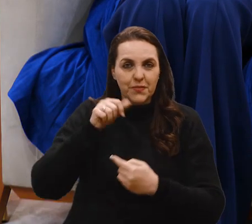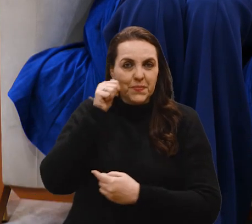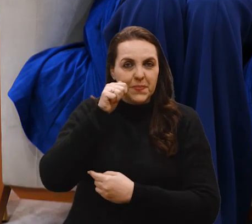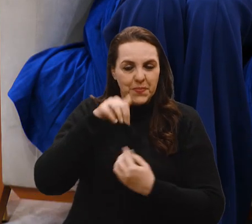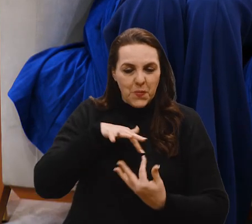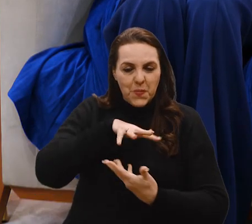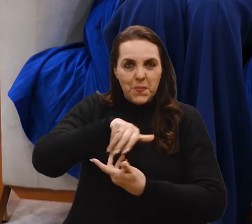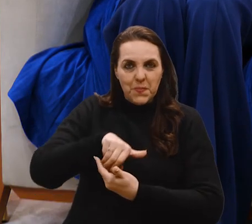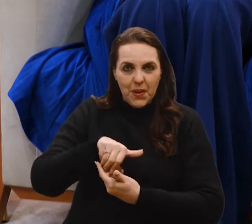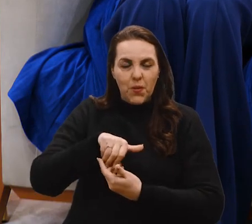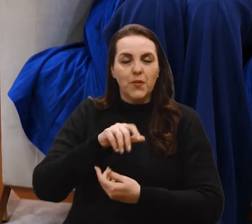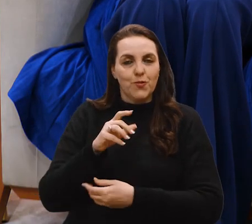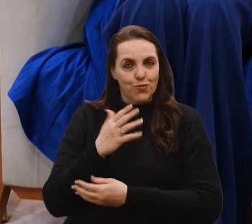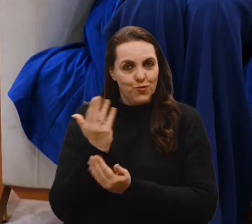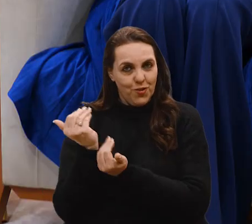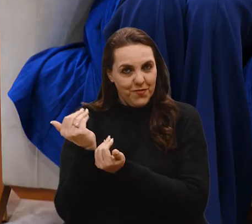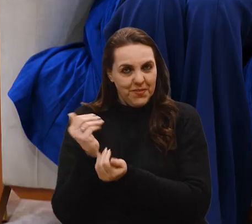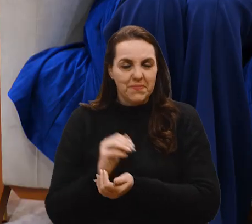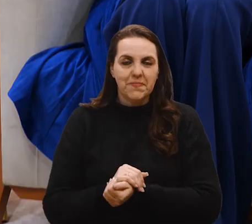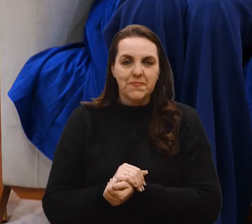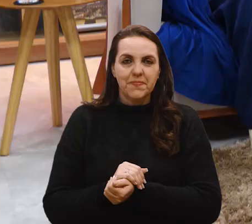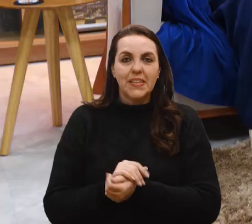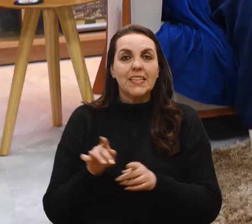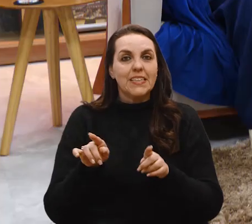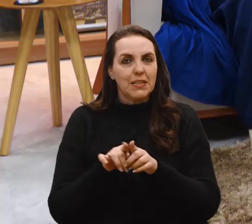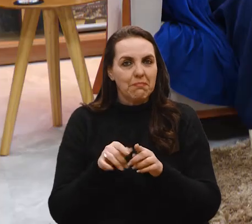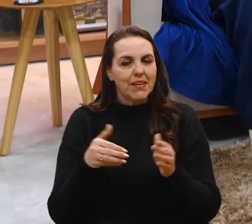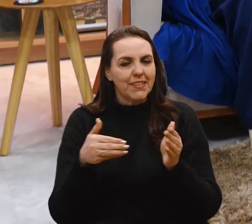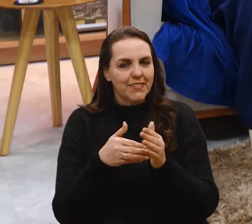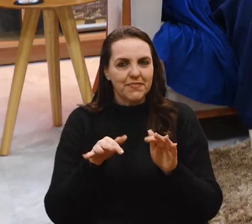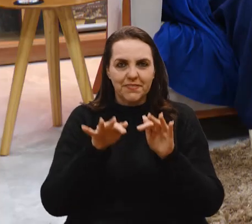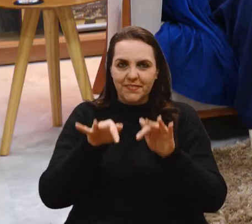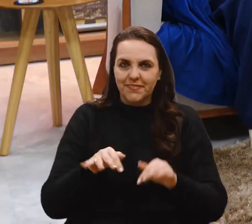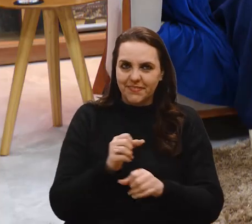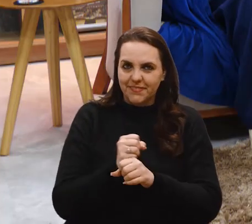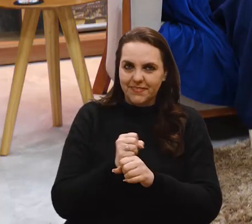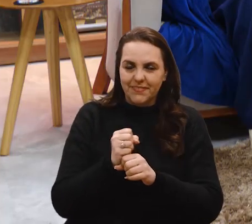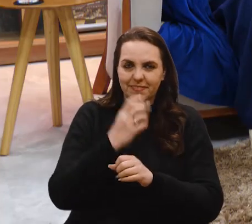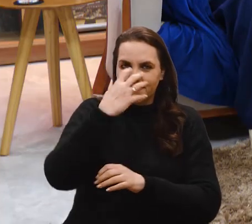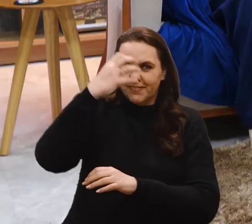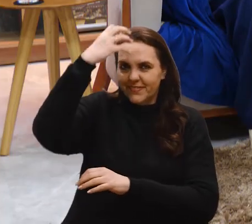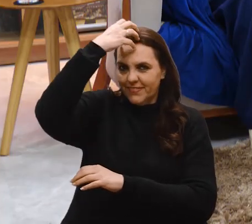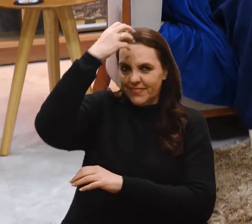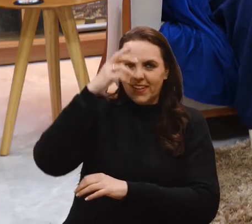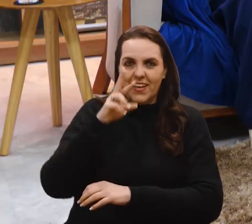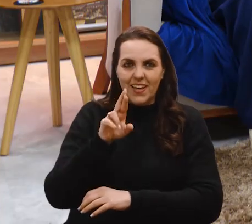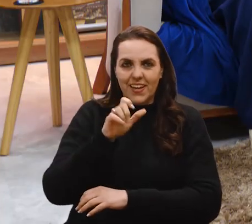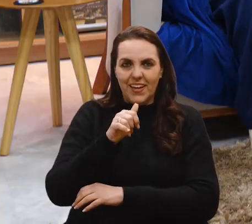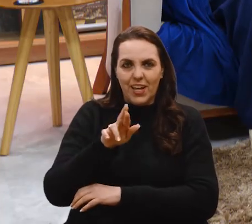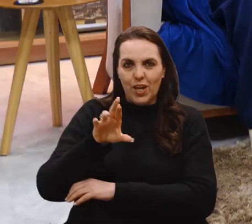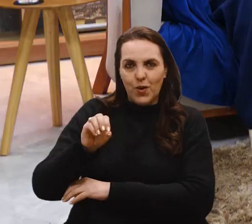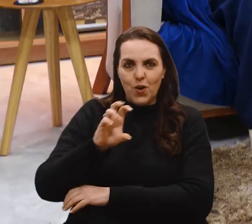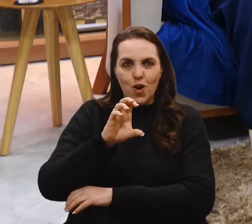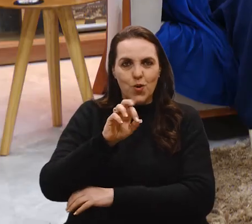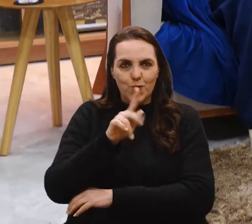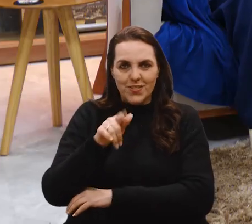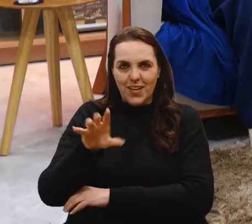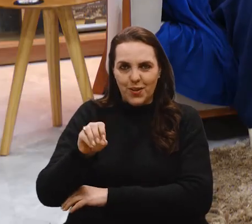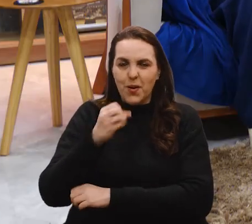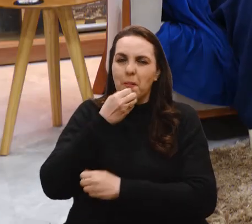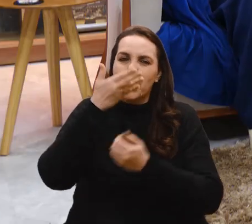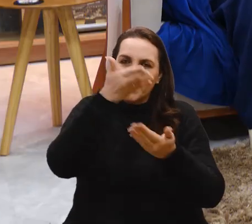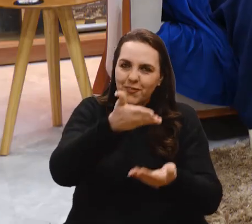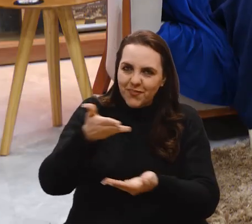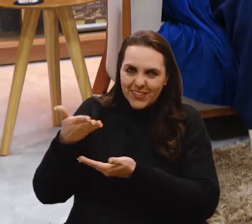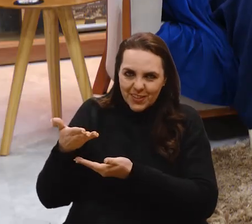Internacional Jovem e ainda, até o final do ano, rainha do Recreio Cruzeiro. Bem-vindos.